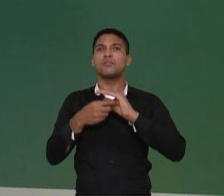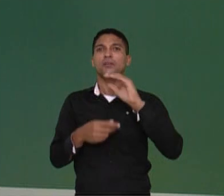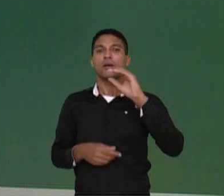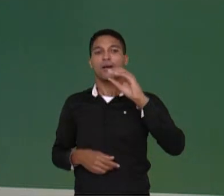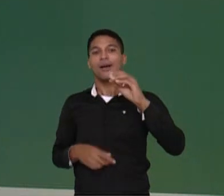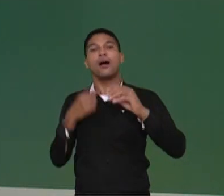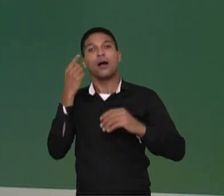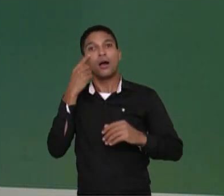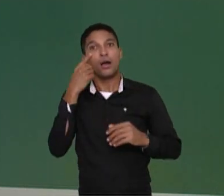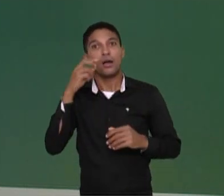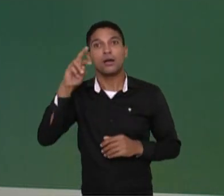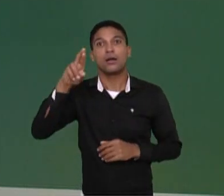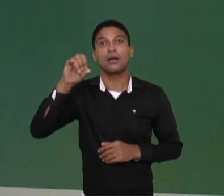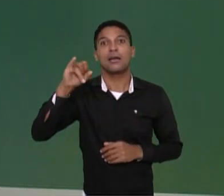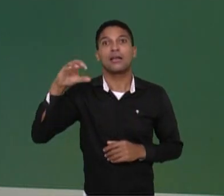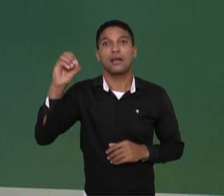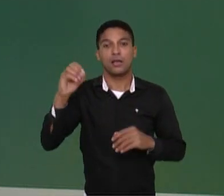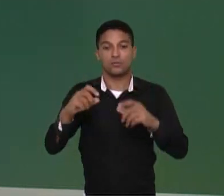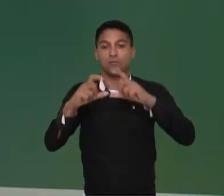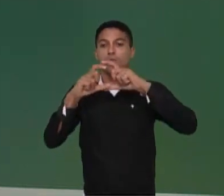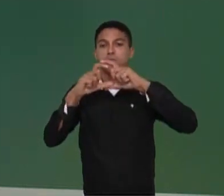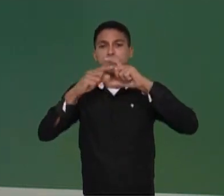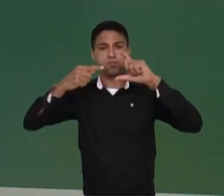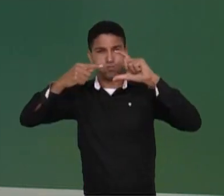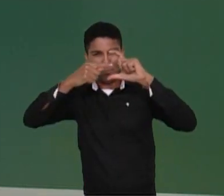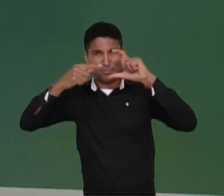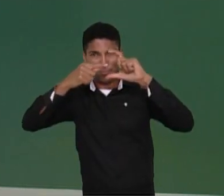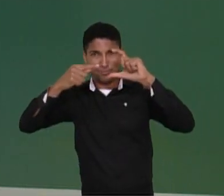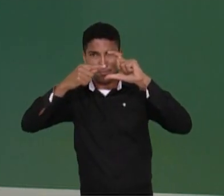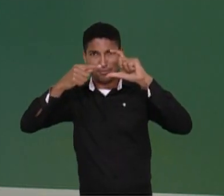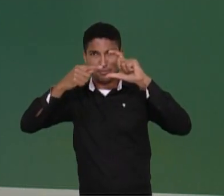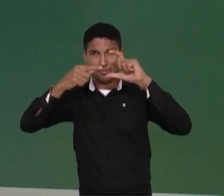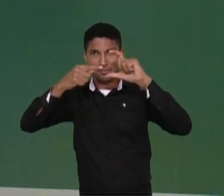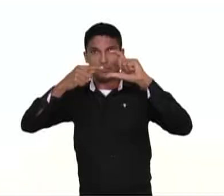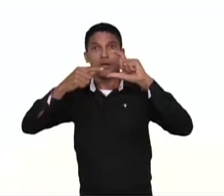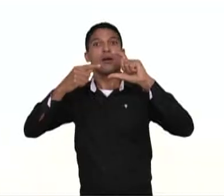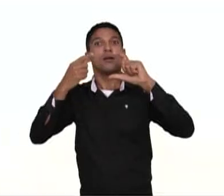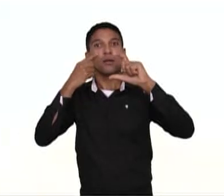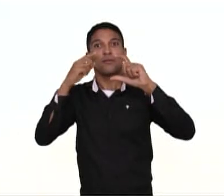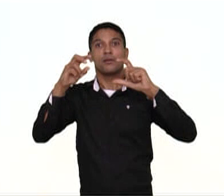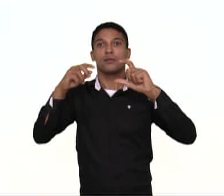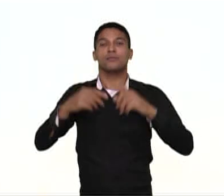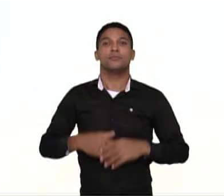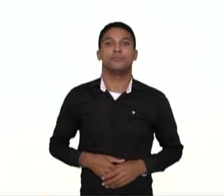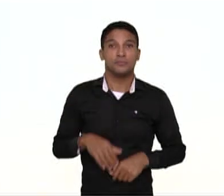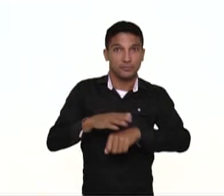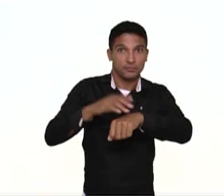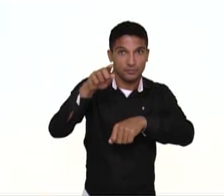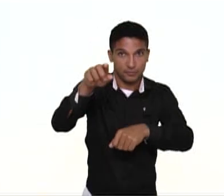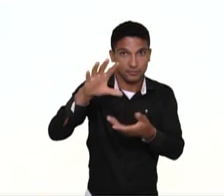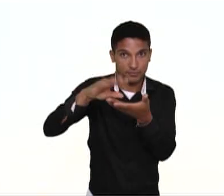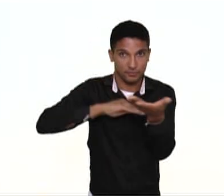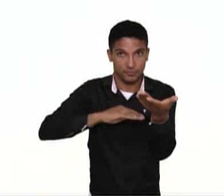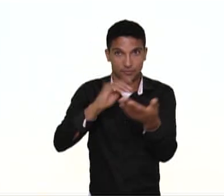diâmetro ou o diâmetro o dobro do raio. Um tempinho para vocês copiarem e nós já voltamos.